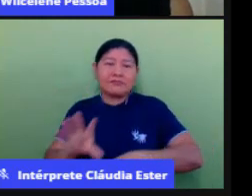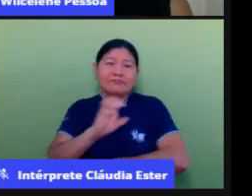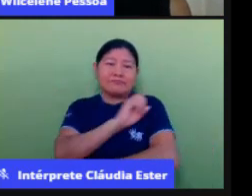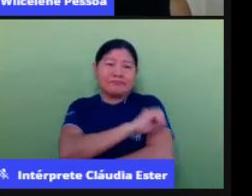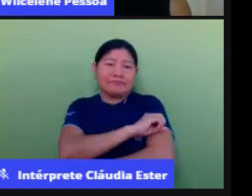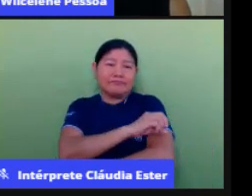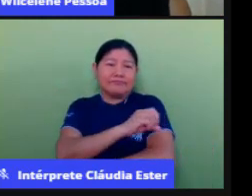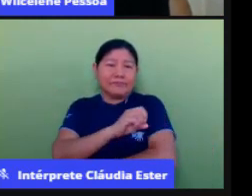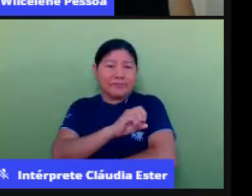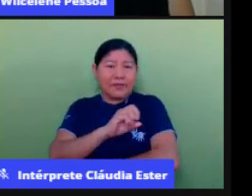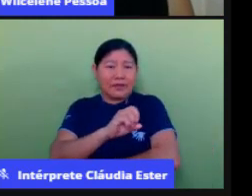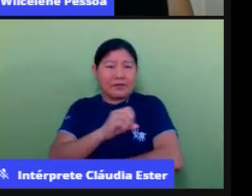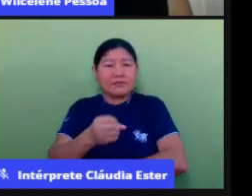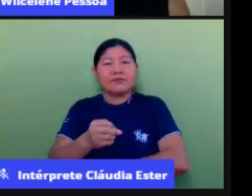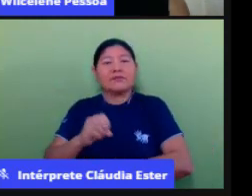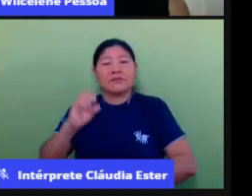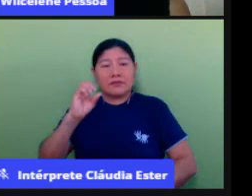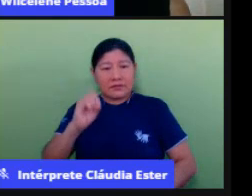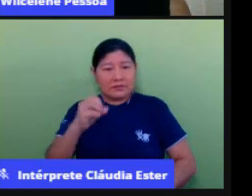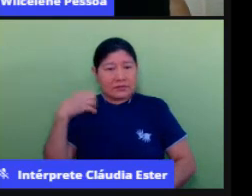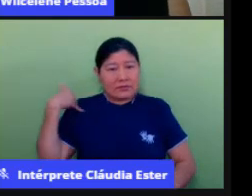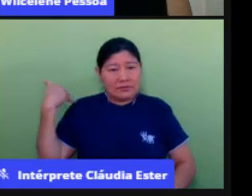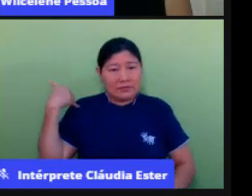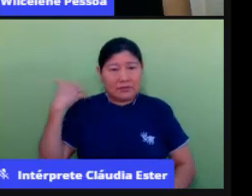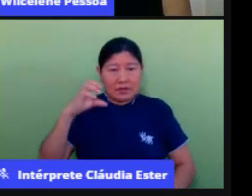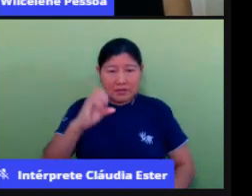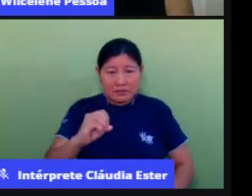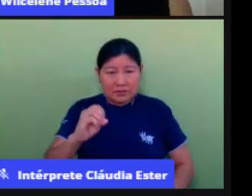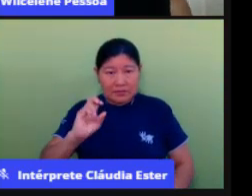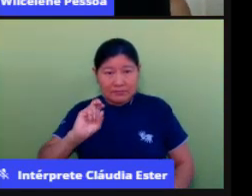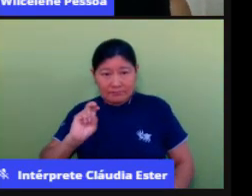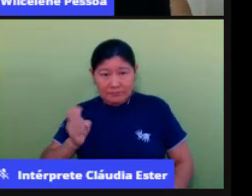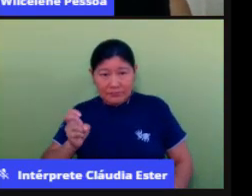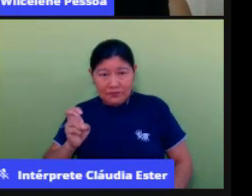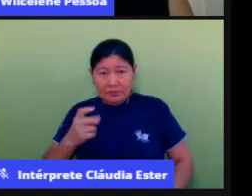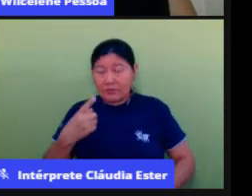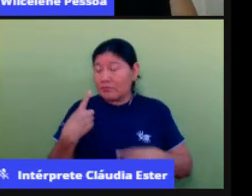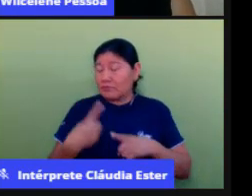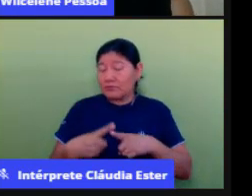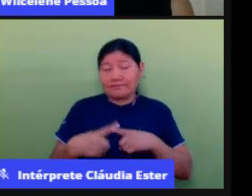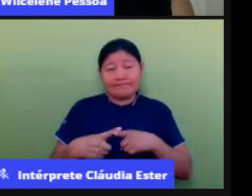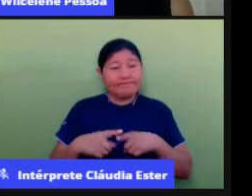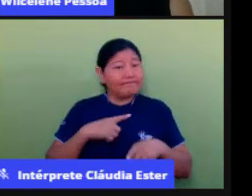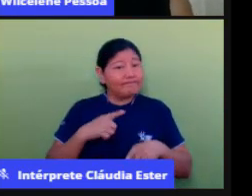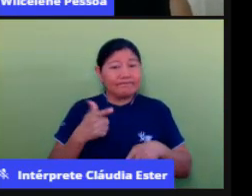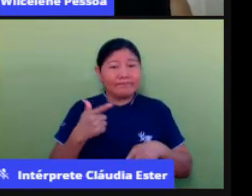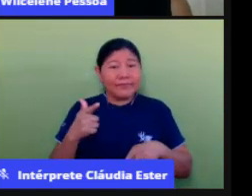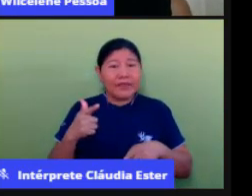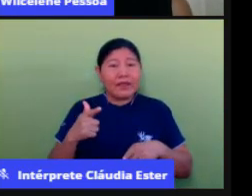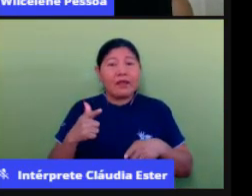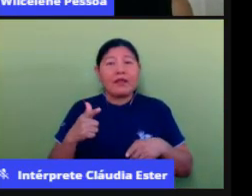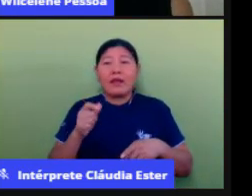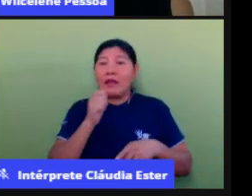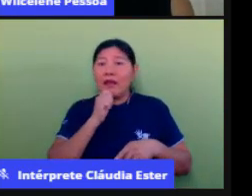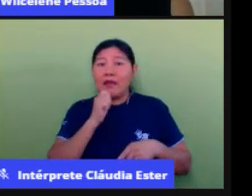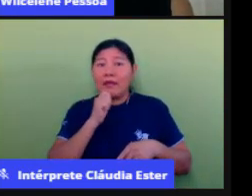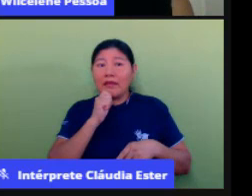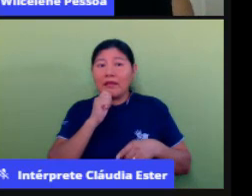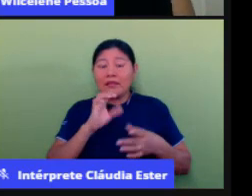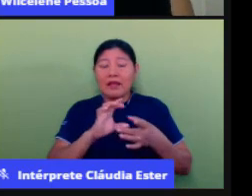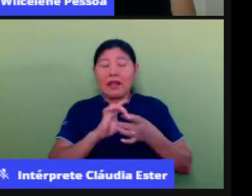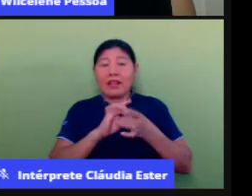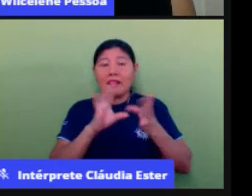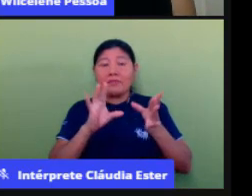porque elas são muito pequenas, elas não têm autonomia, não existe uma possibilidade de que isso possa